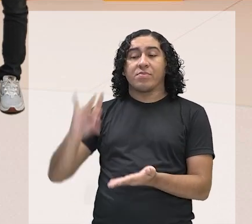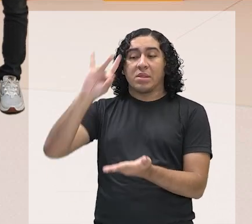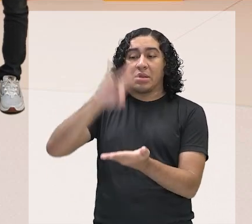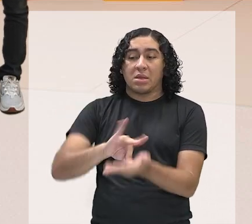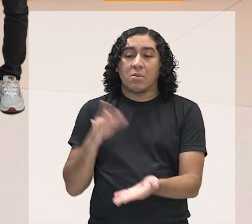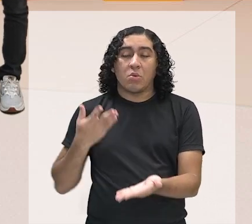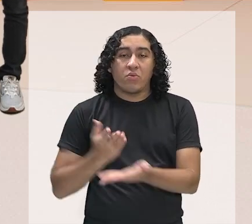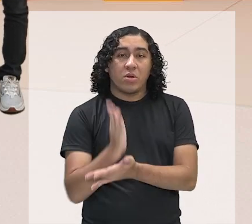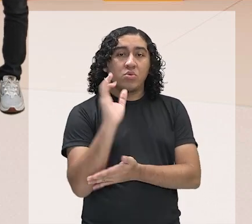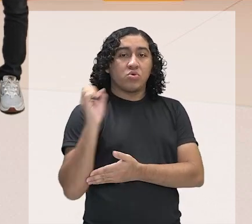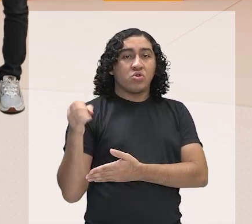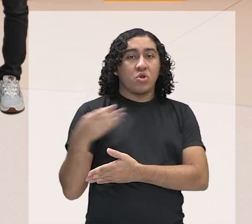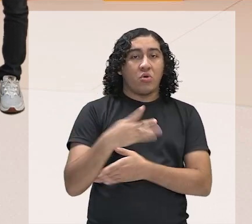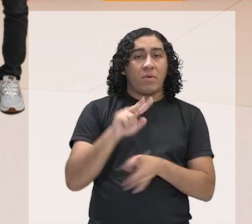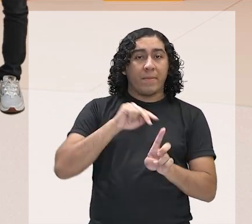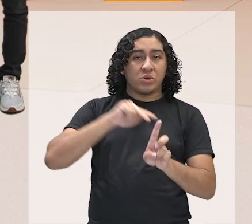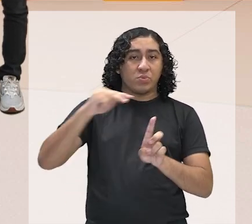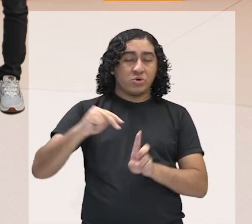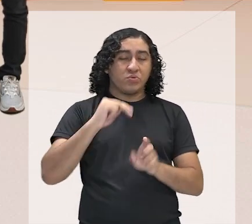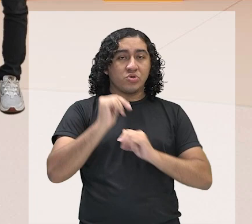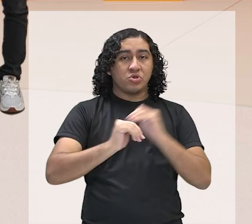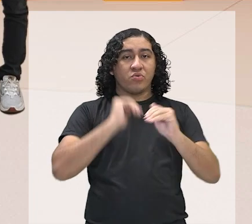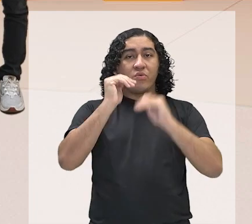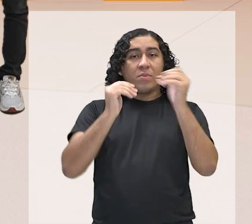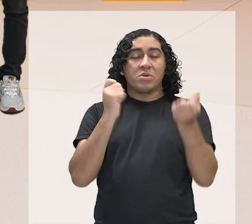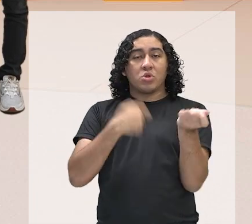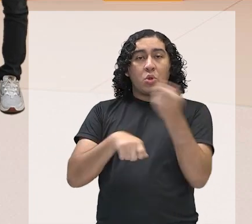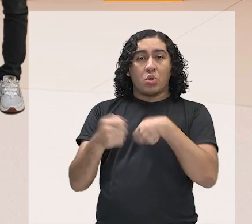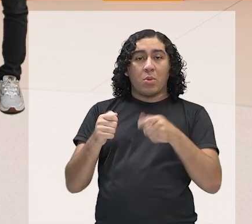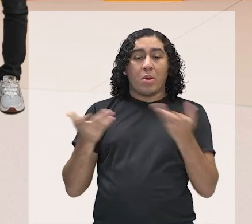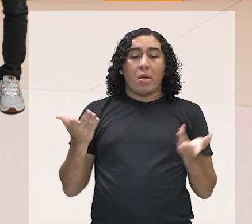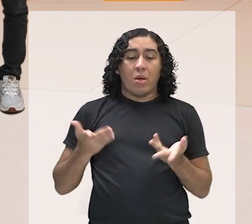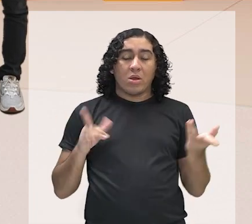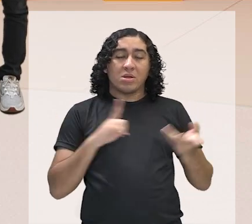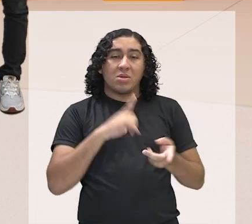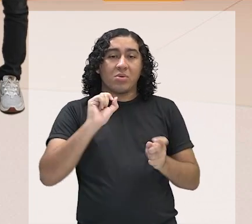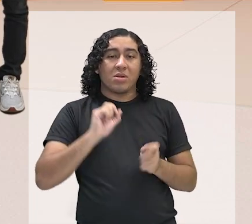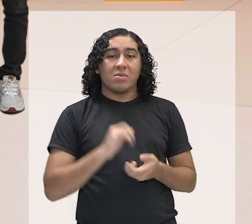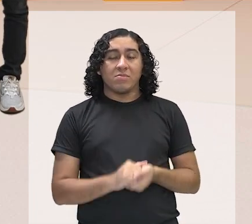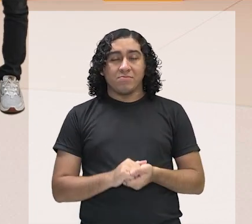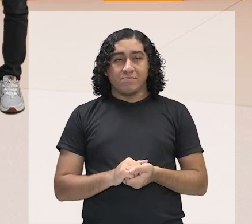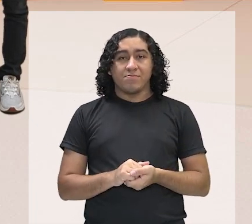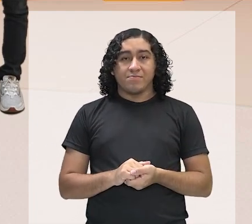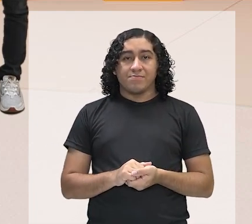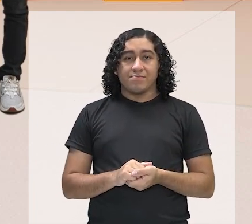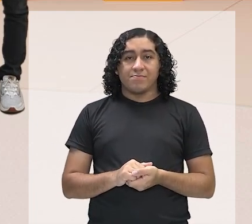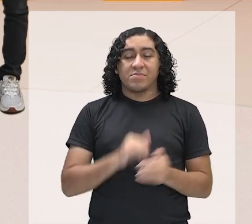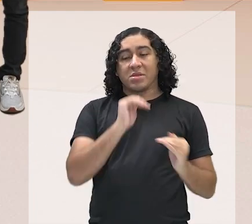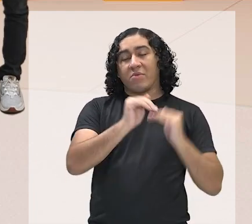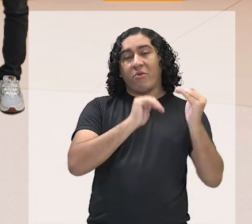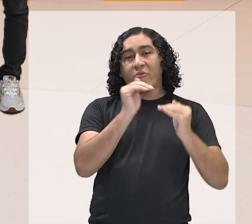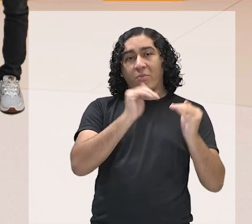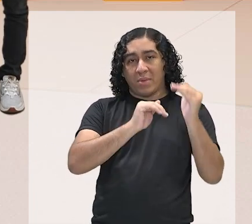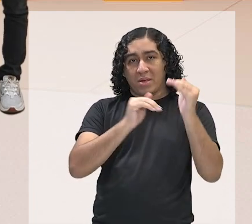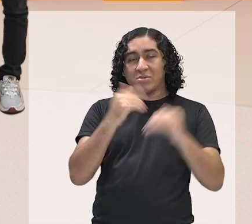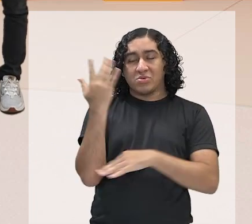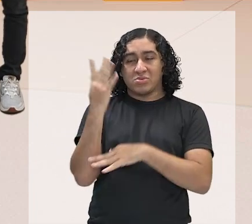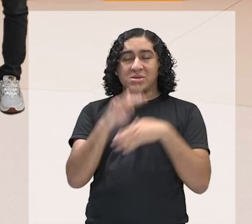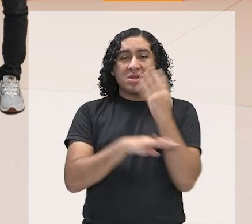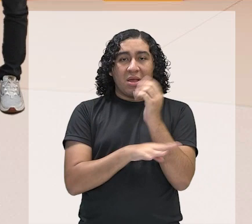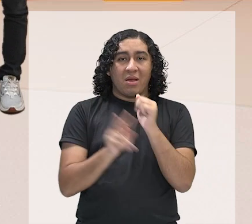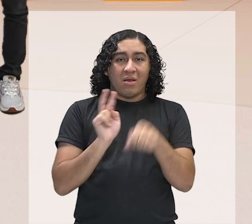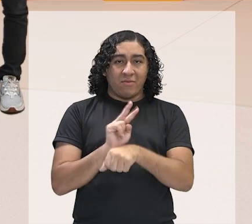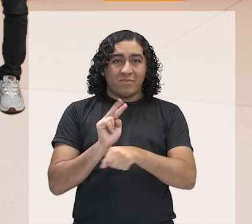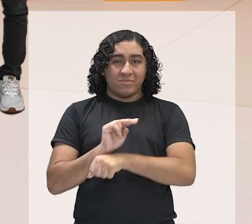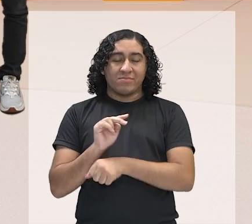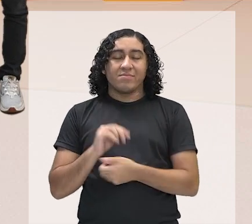novo paradigma de desenvolvimento econômico, agora pautado no chamado desenvolvimento sustentável, que daqui a pouco a gente vai conhecer. Por fim,